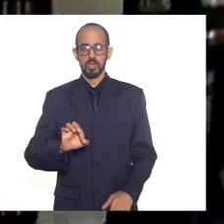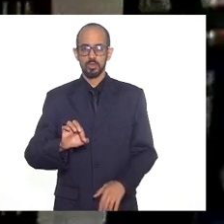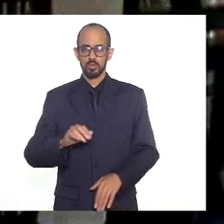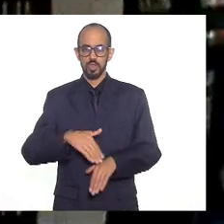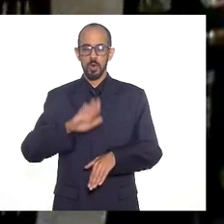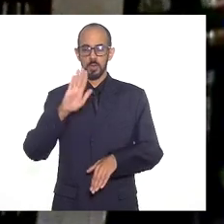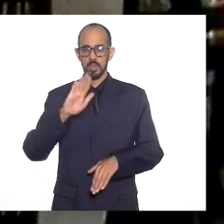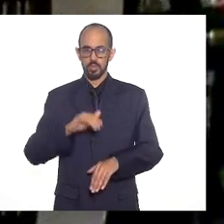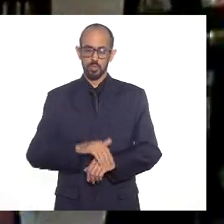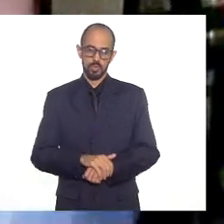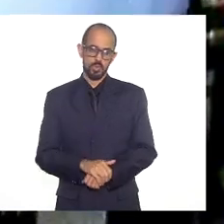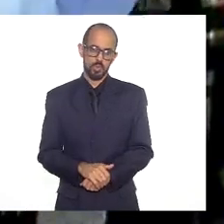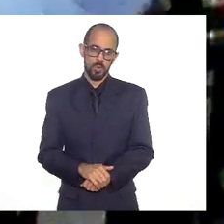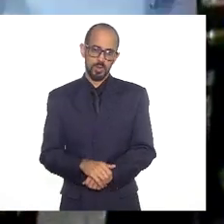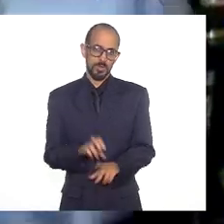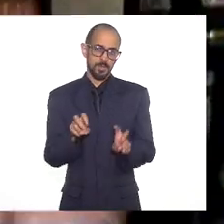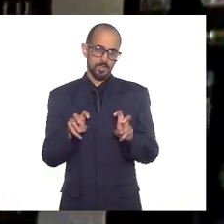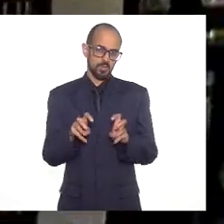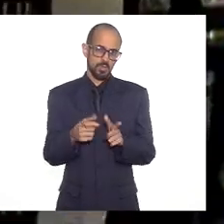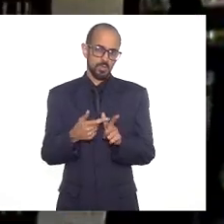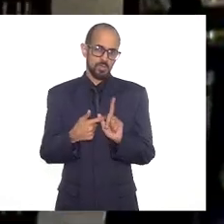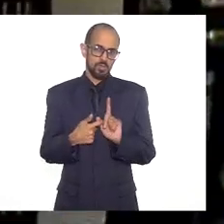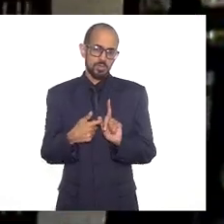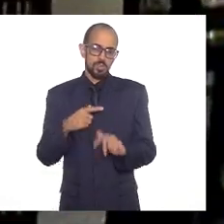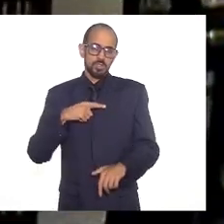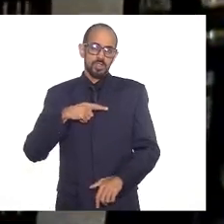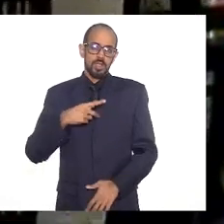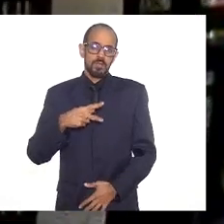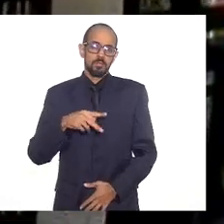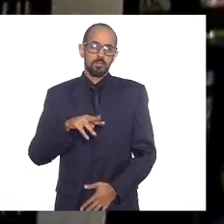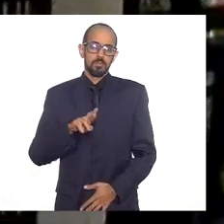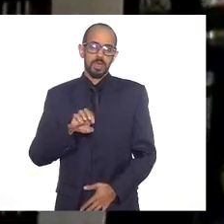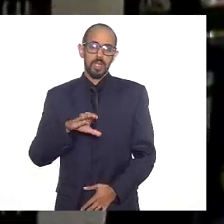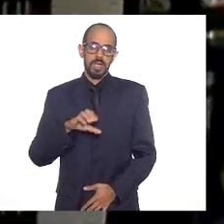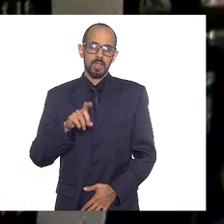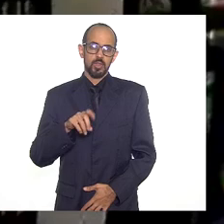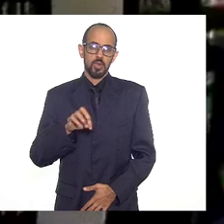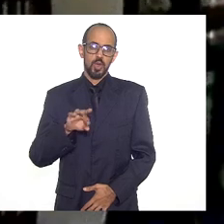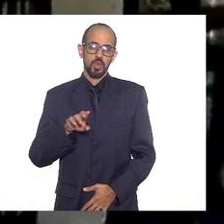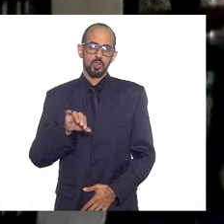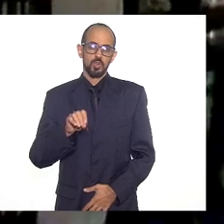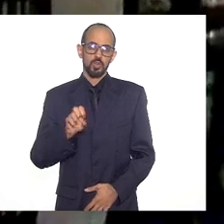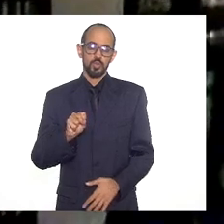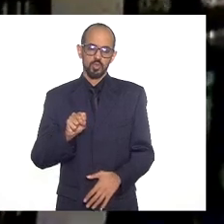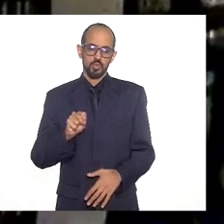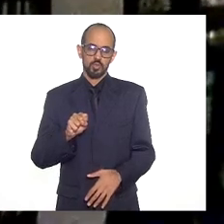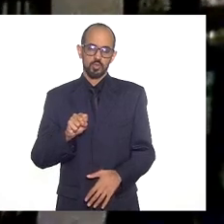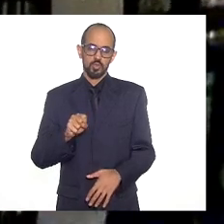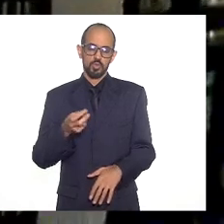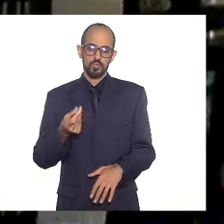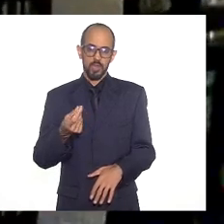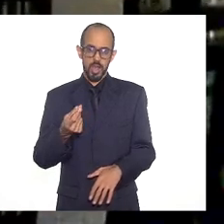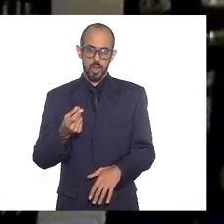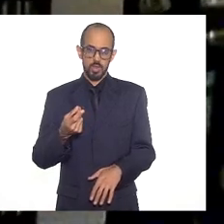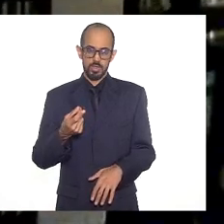Ainda sobre endividamento, temos os precatórios. Os valores previstos na